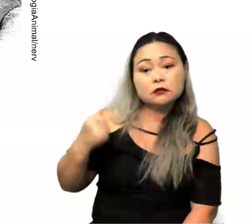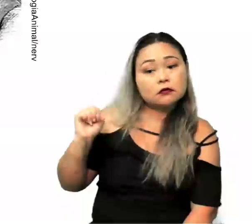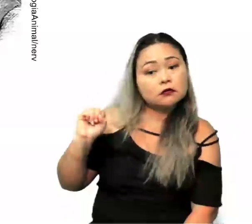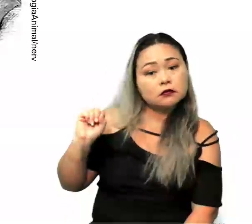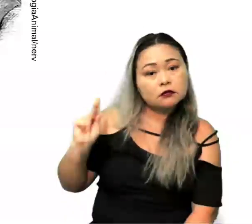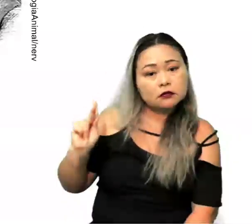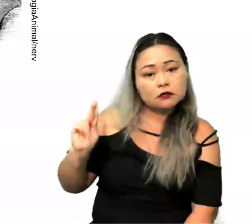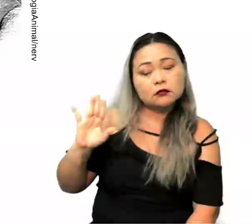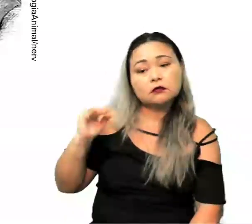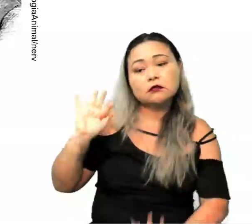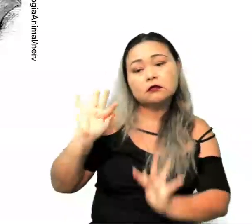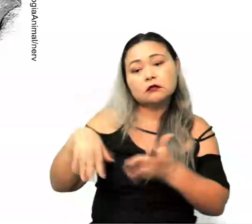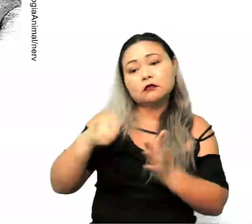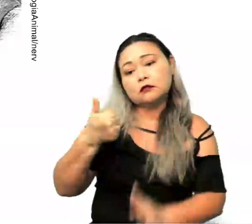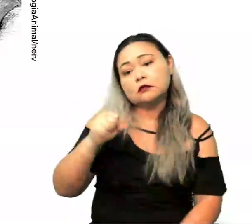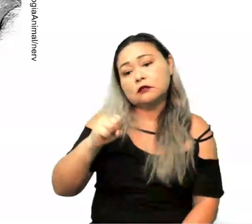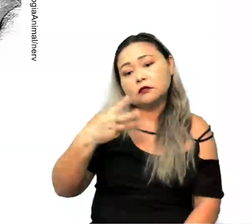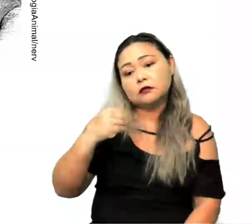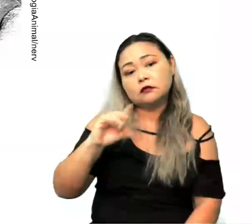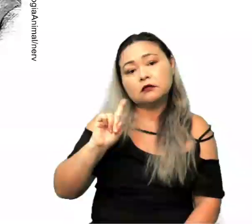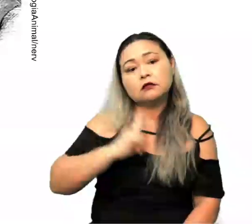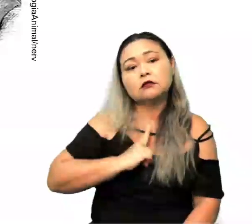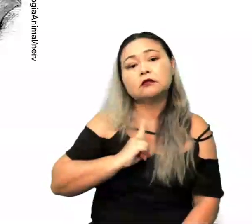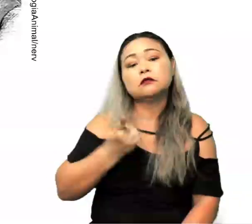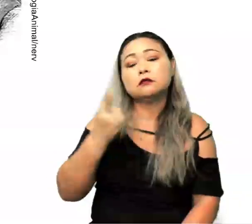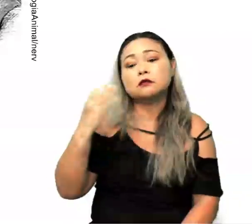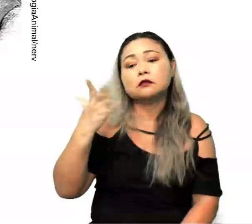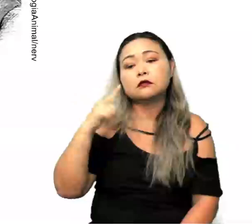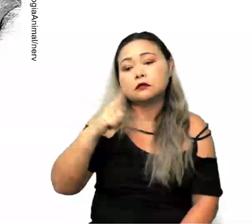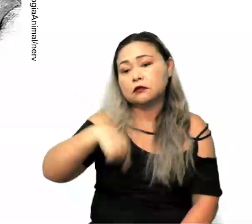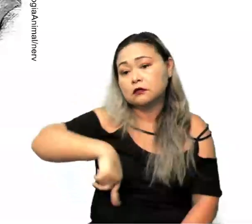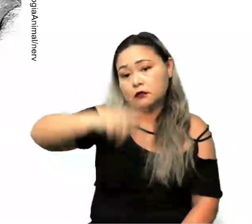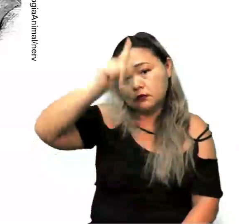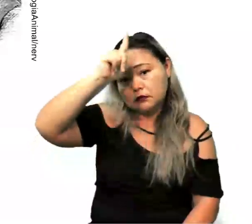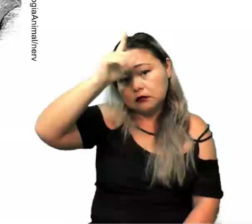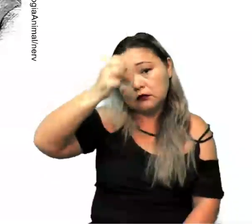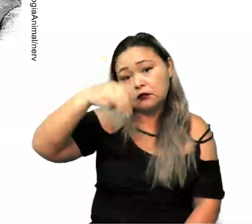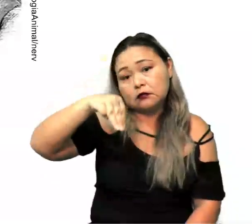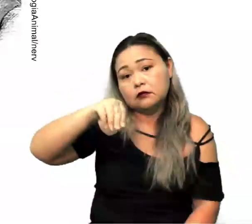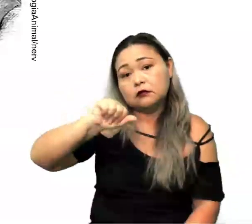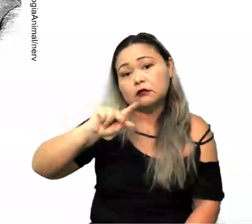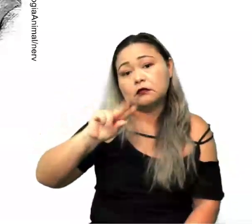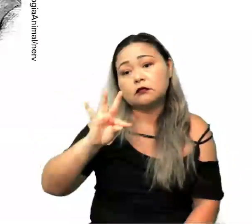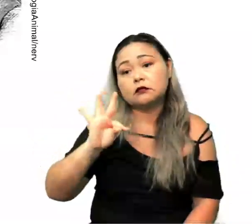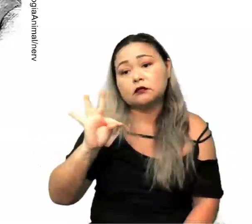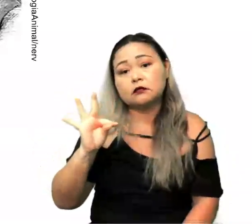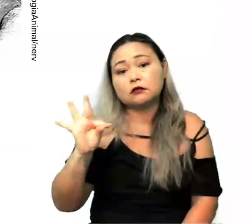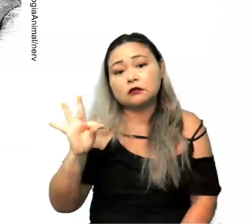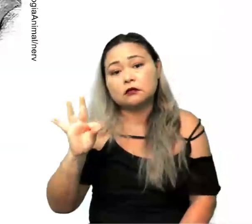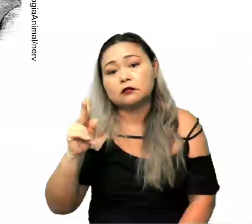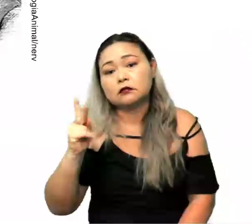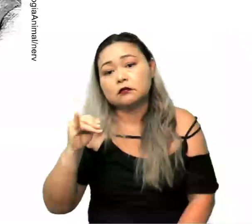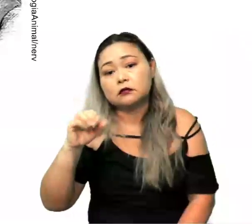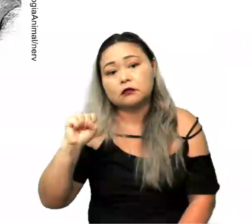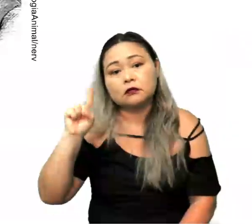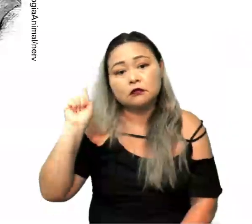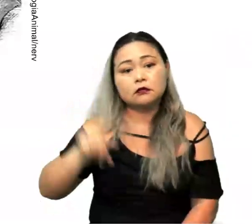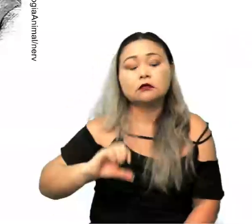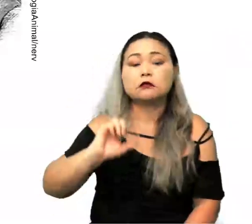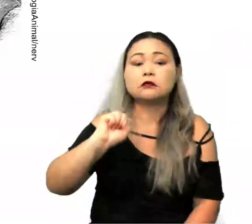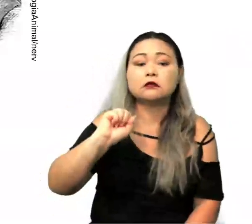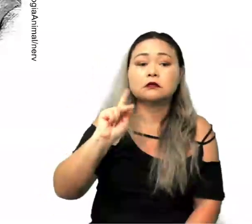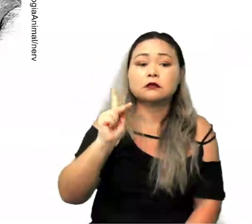Ok, no final da década de 1830, o cientista alemão Matthias Jakob Schleider, tá? Tem um Lzinho